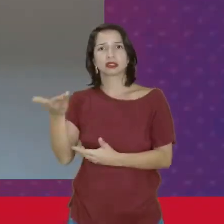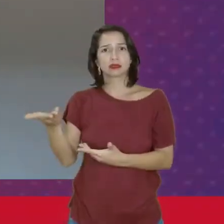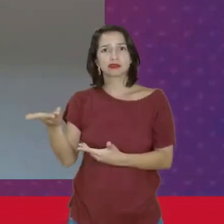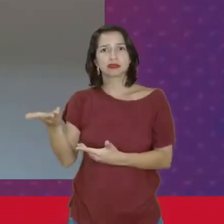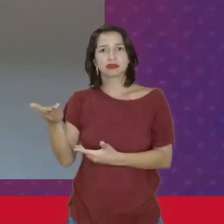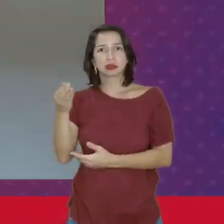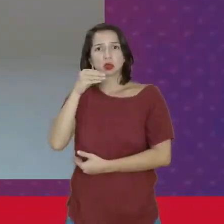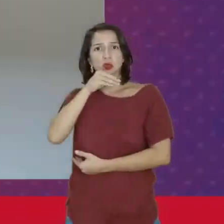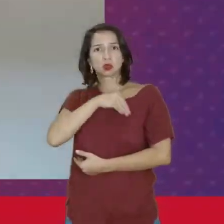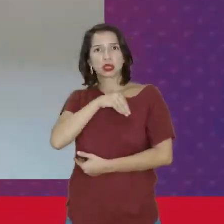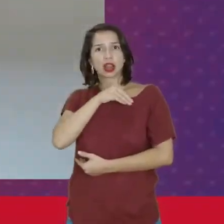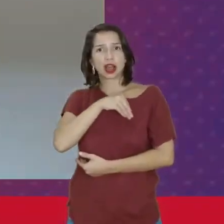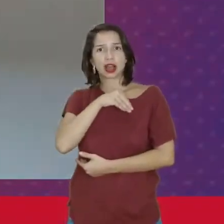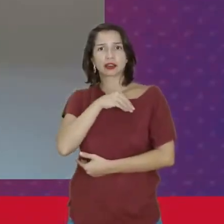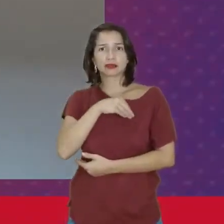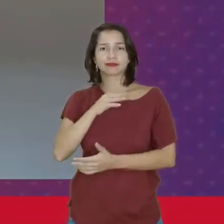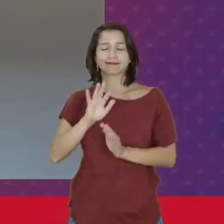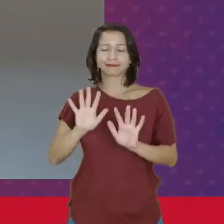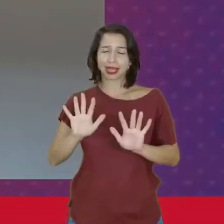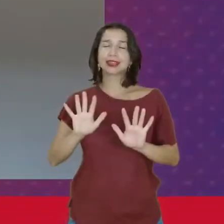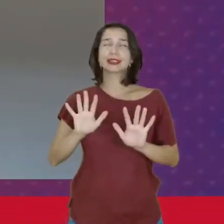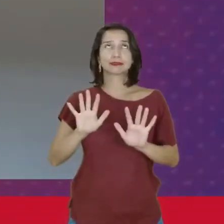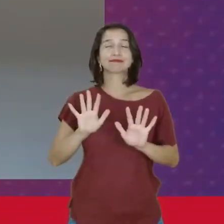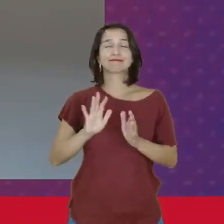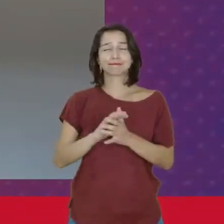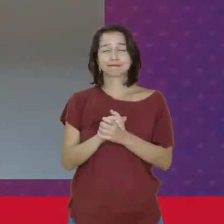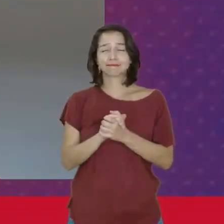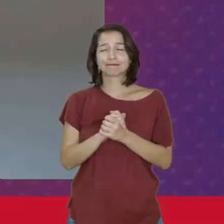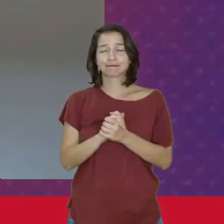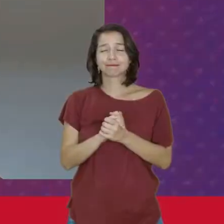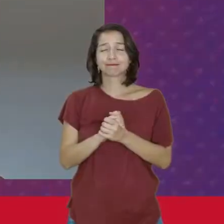cair bastante. Mas